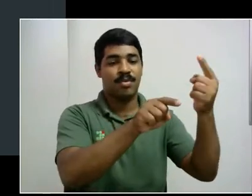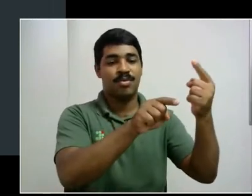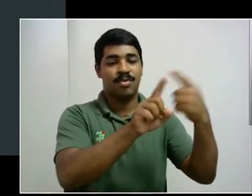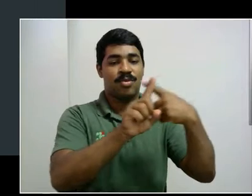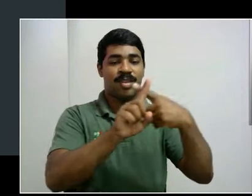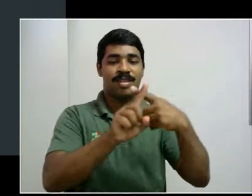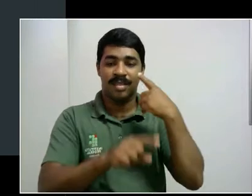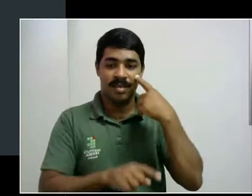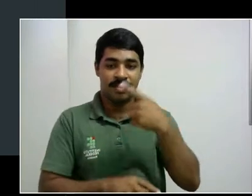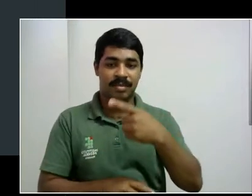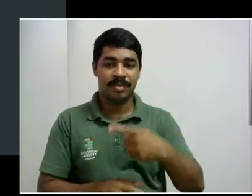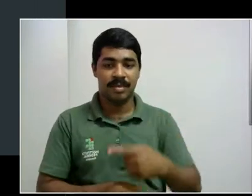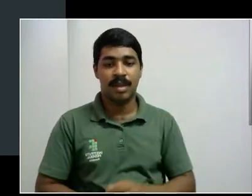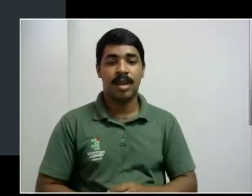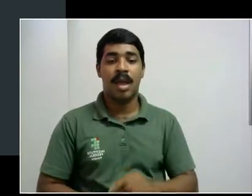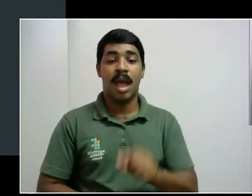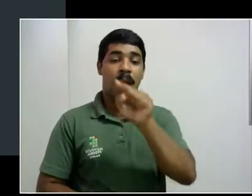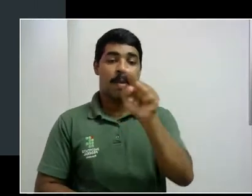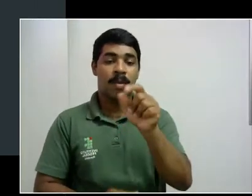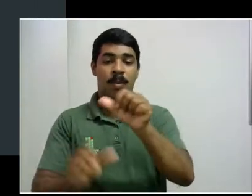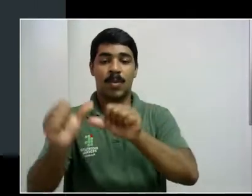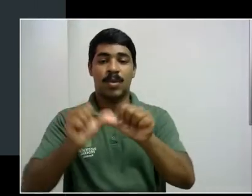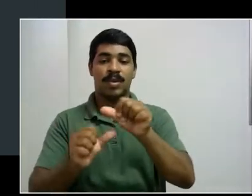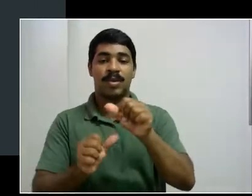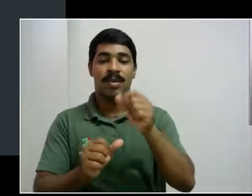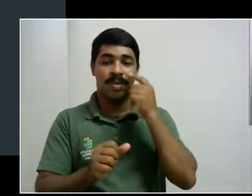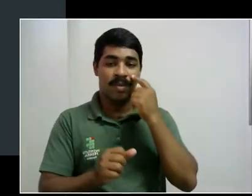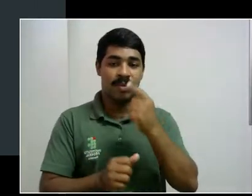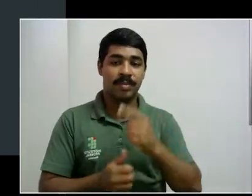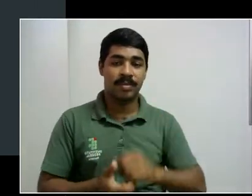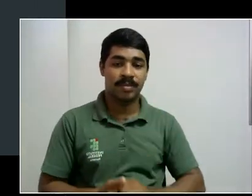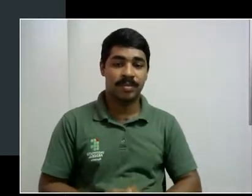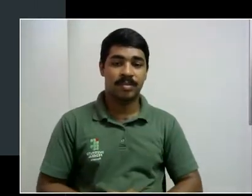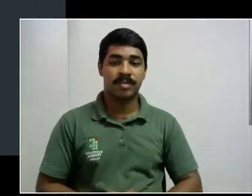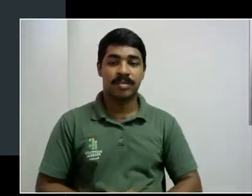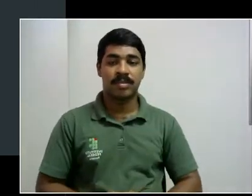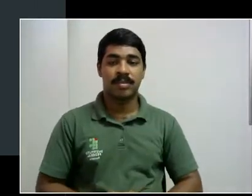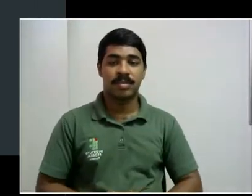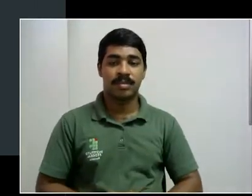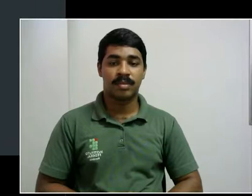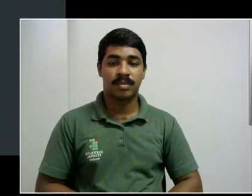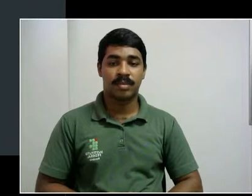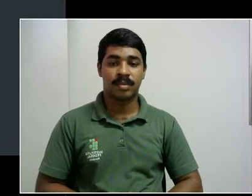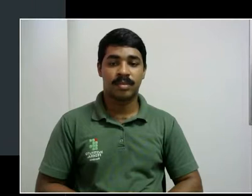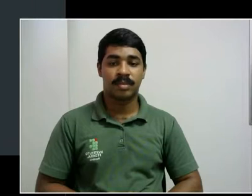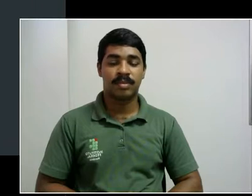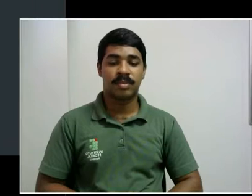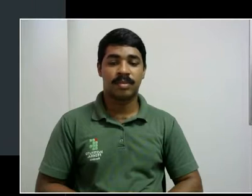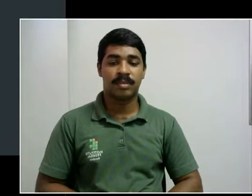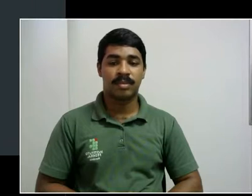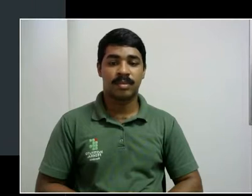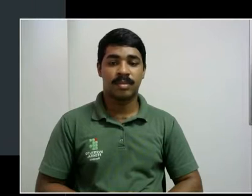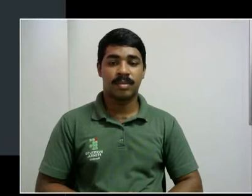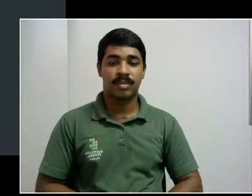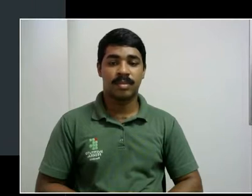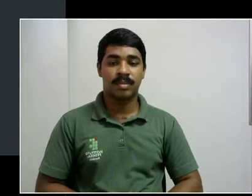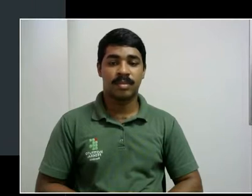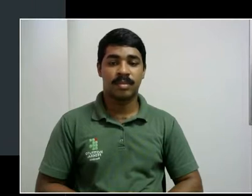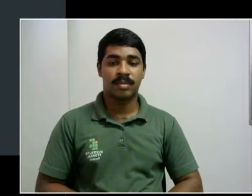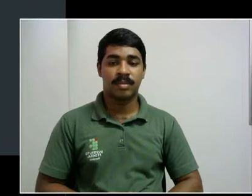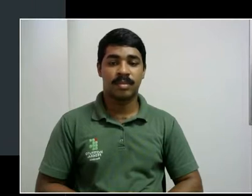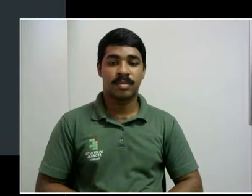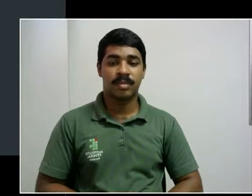ficar 2k. Quando você está multiplicando uma inequação por menos 1, por um número negativo, você tem que inverter o sinal.